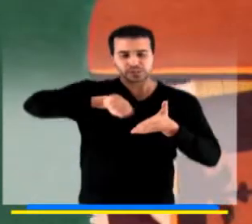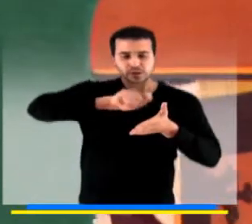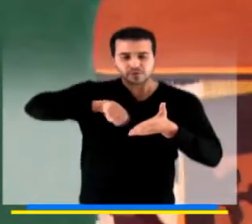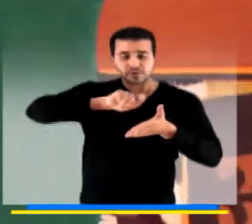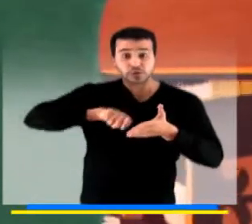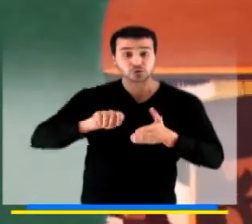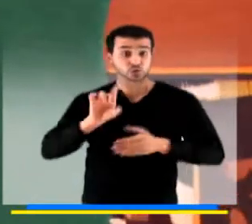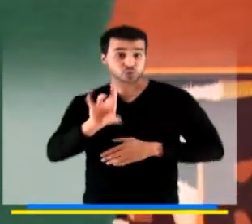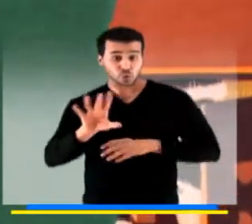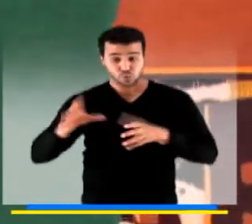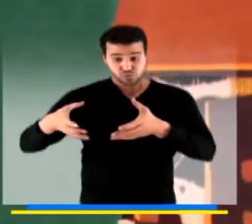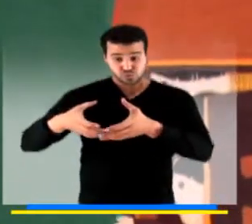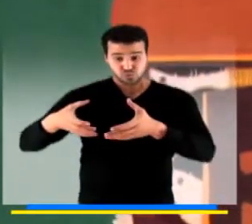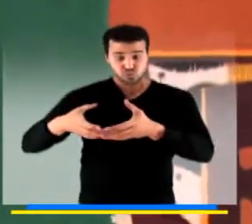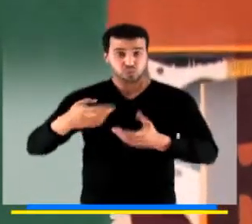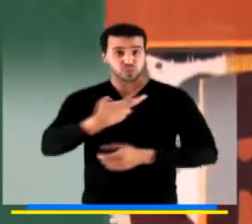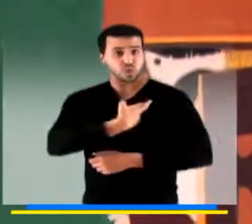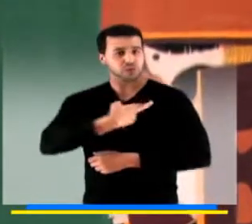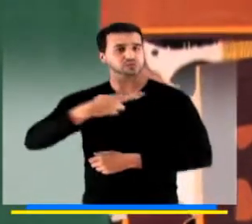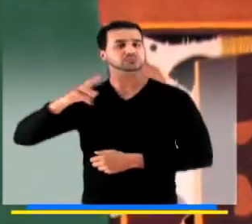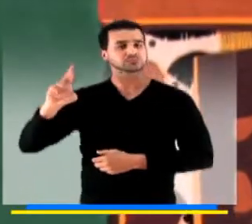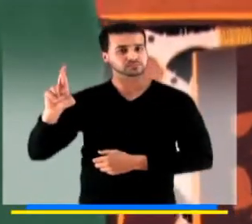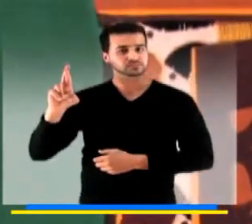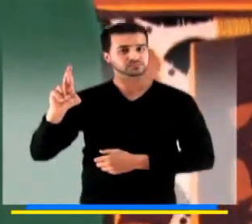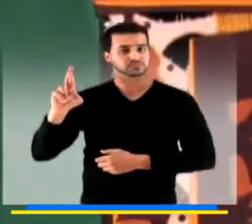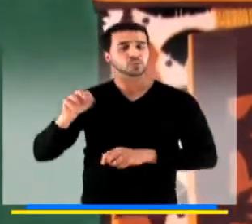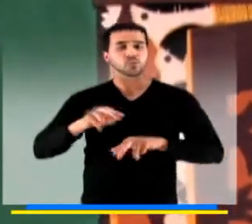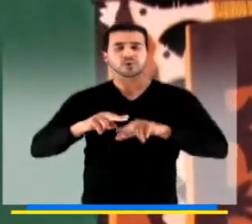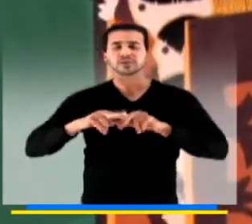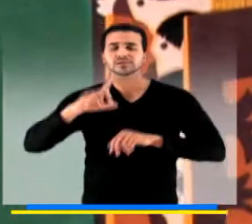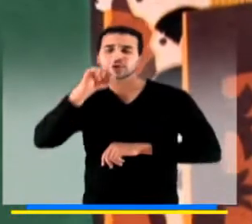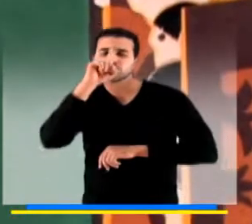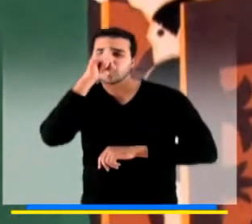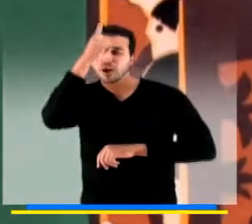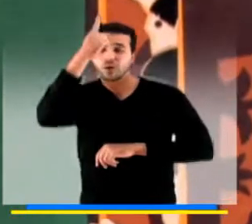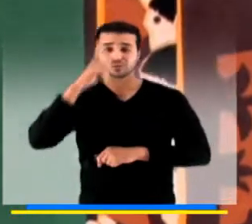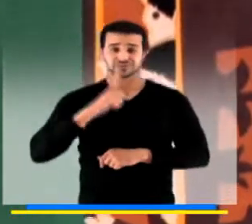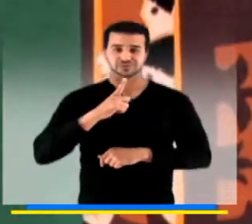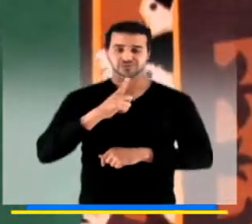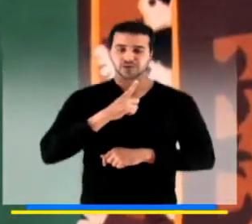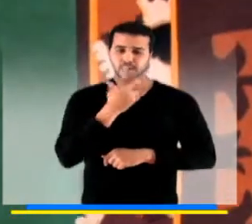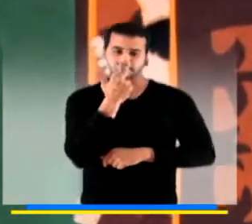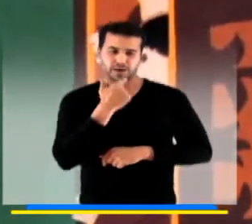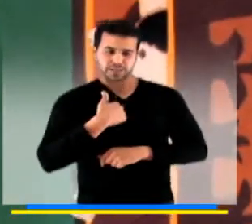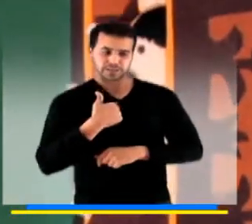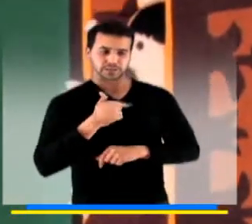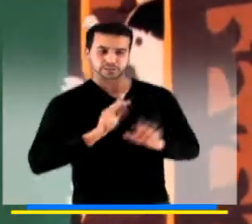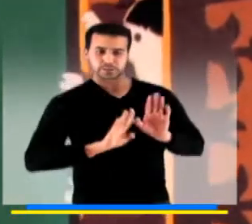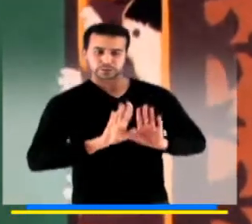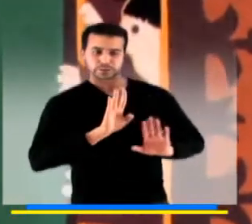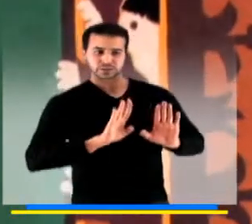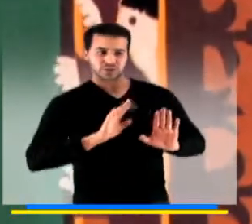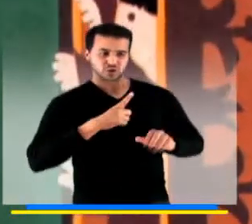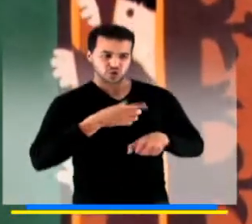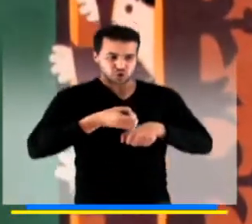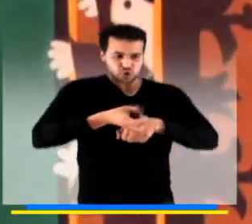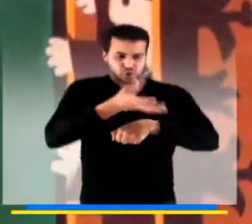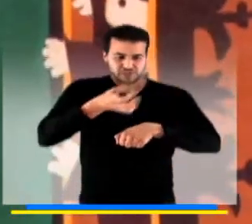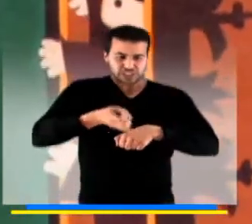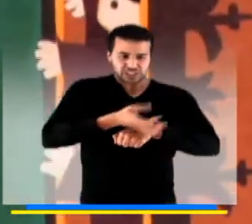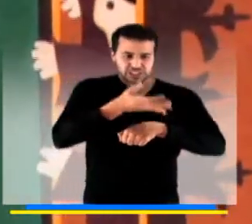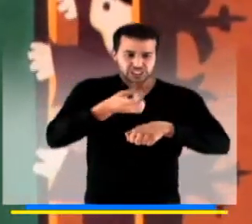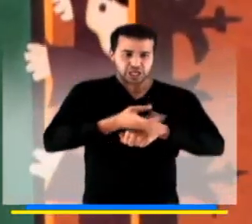escrever eram as ordens religiosas. Por isso, é natural que houvesse uma certa resistência às